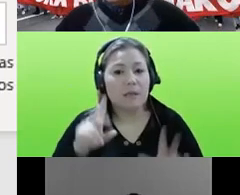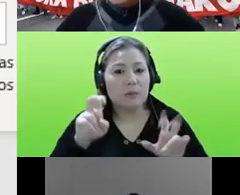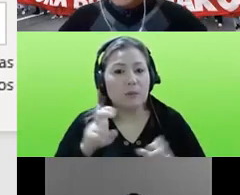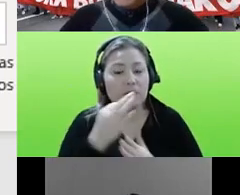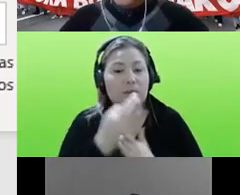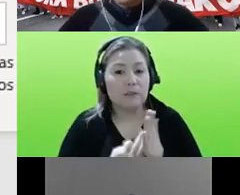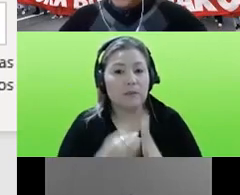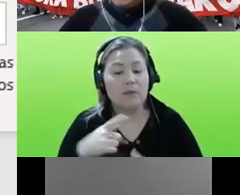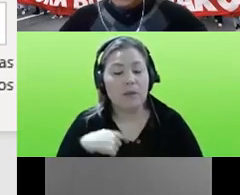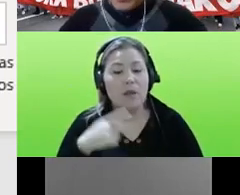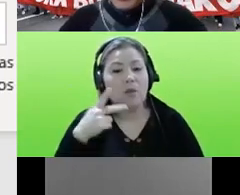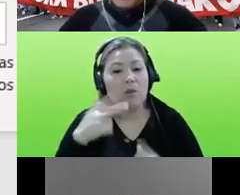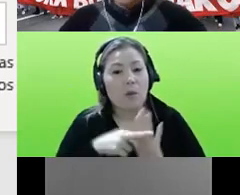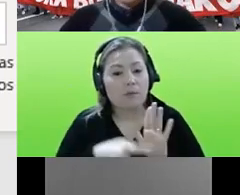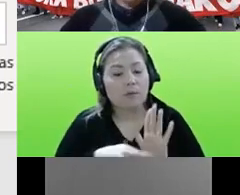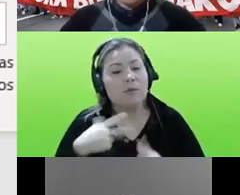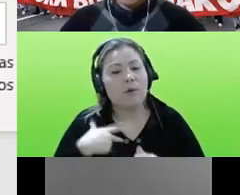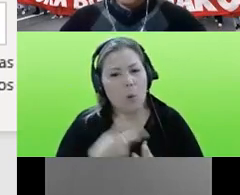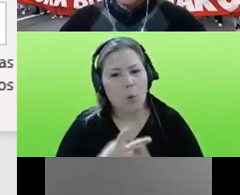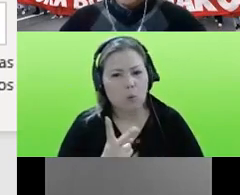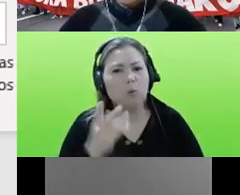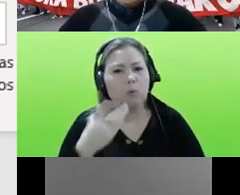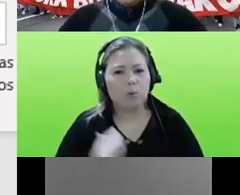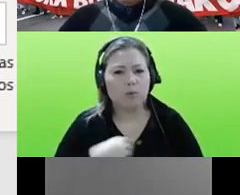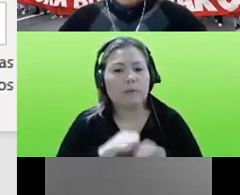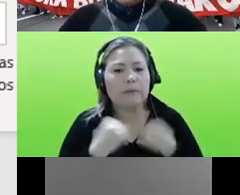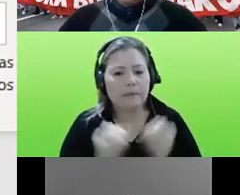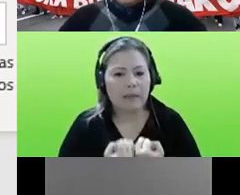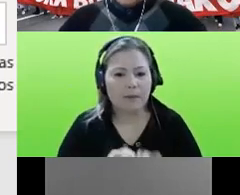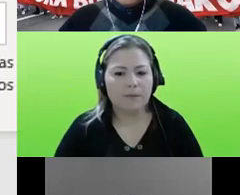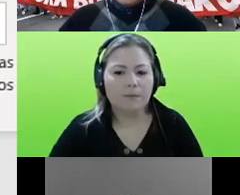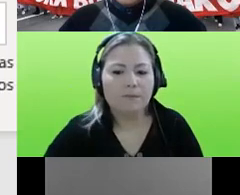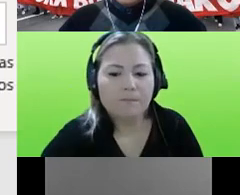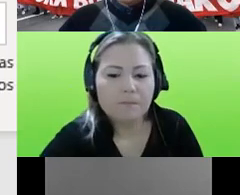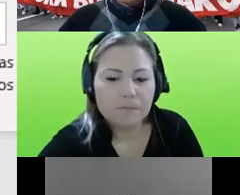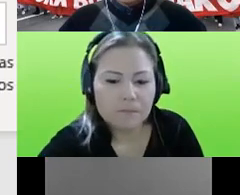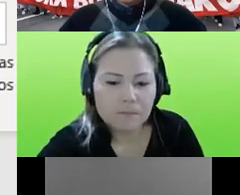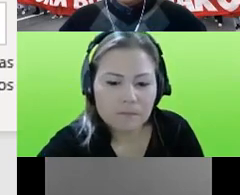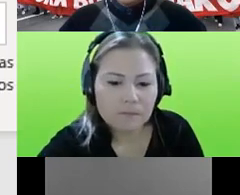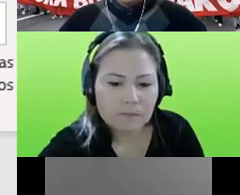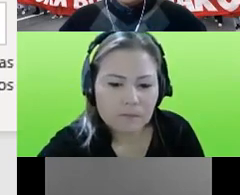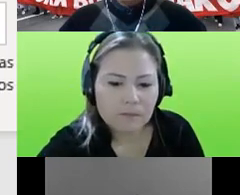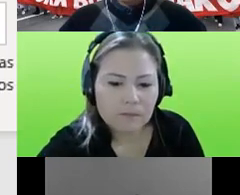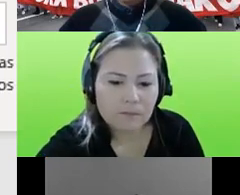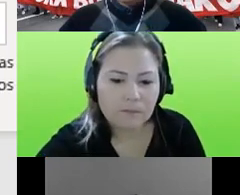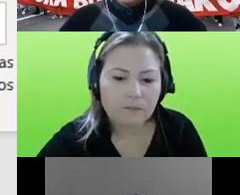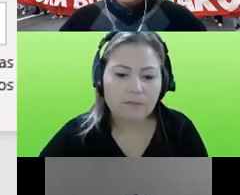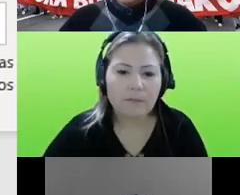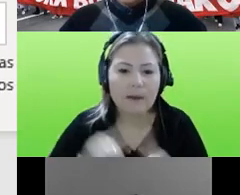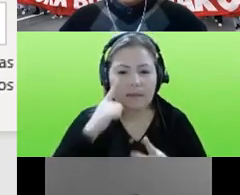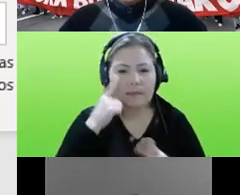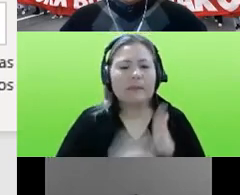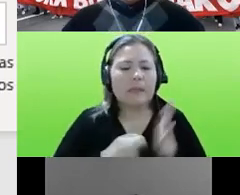normatividade, nós continuamos com ele aqui no nosso seminário, mas, sobretudo, para tentarmos